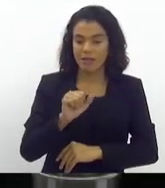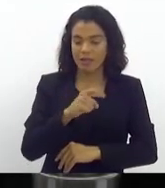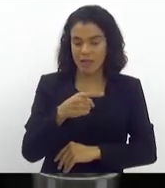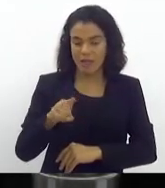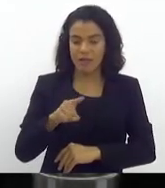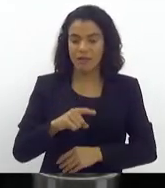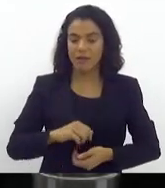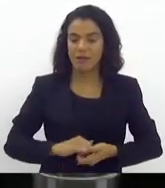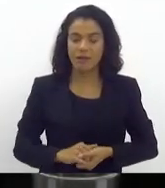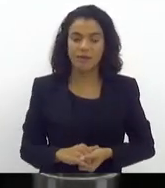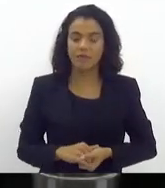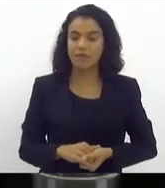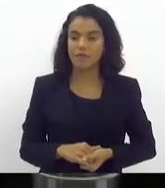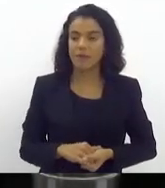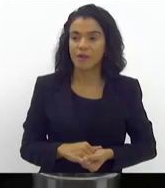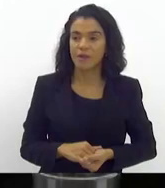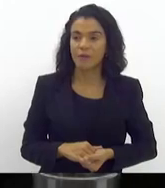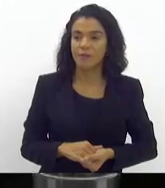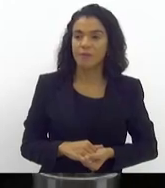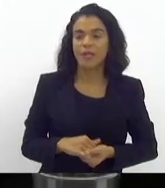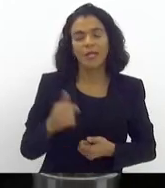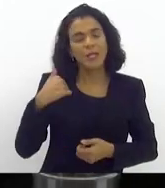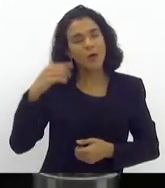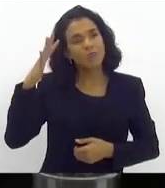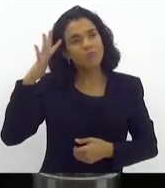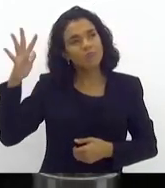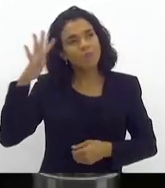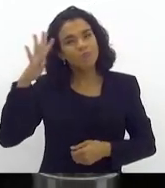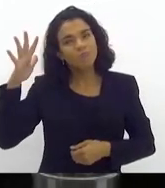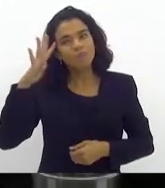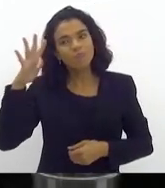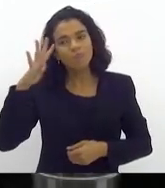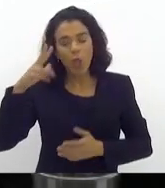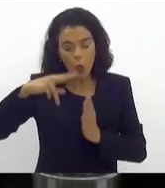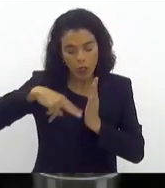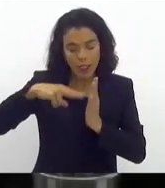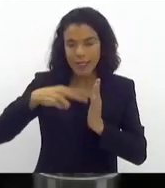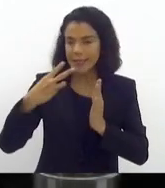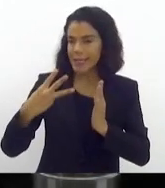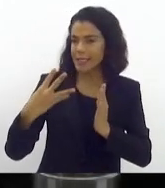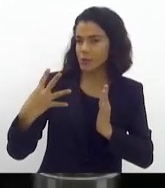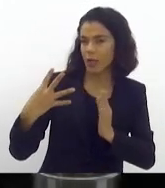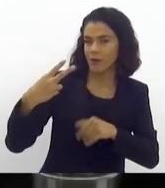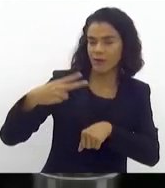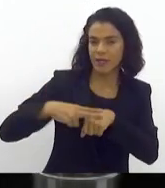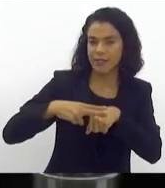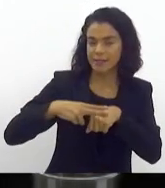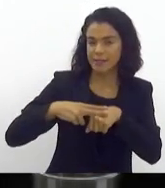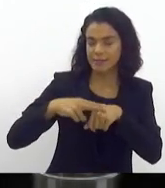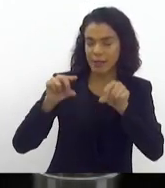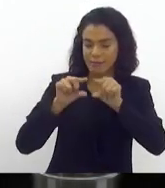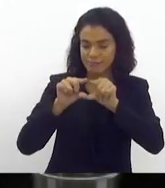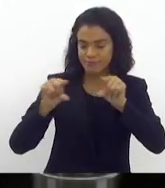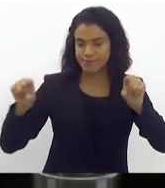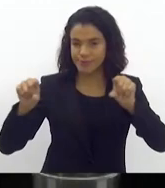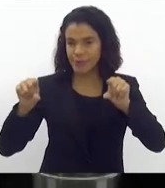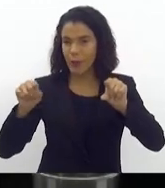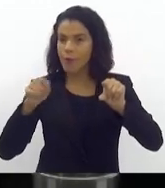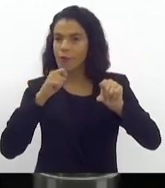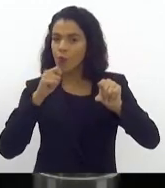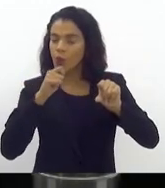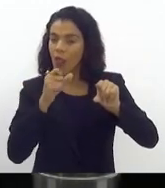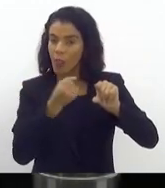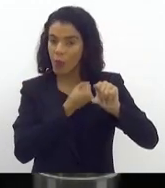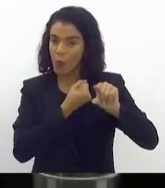extremamente oportuno. E fiquei aqui, li umas três ou quatro vezes, para ler o parágrafo, que ainda não está